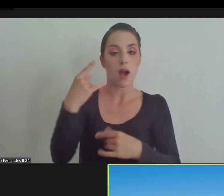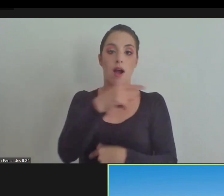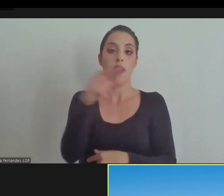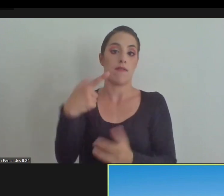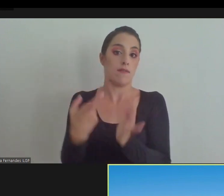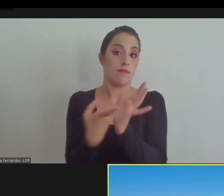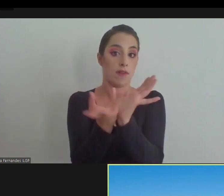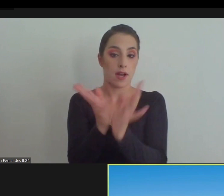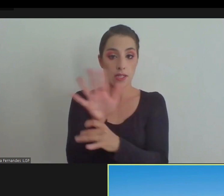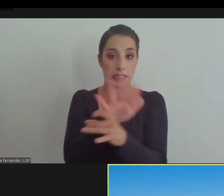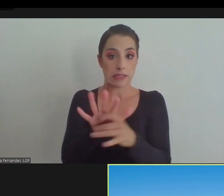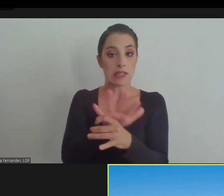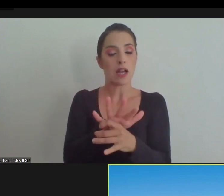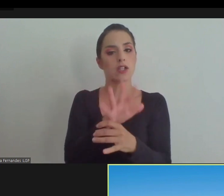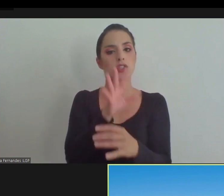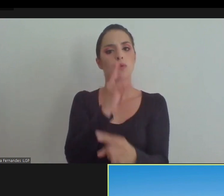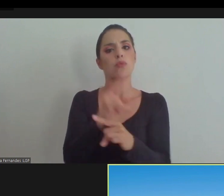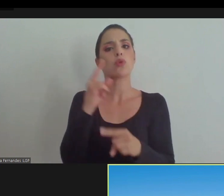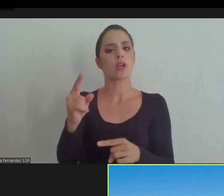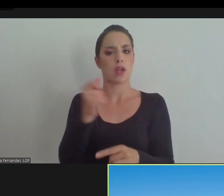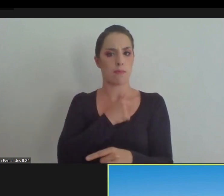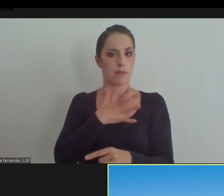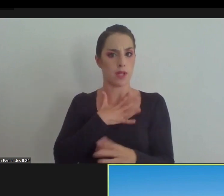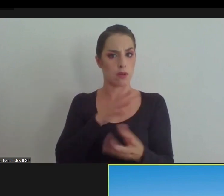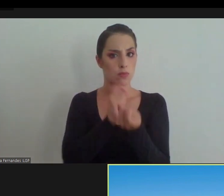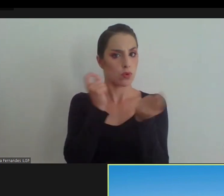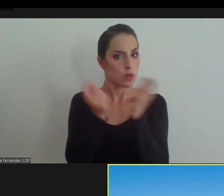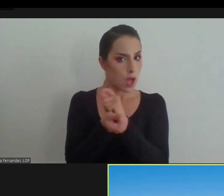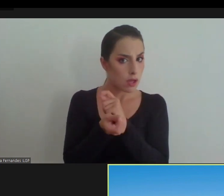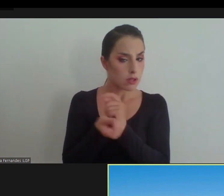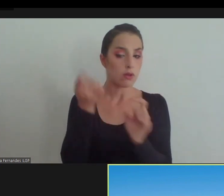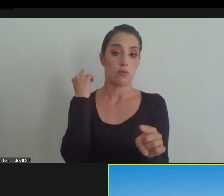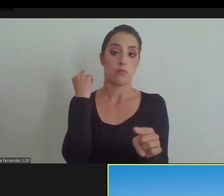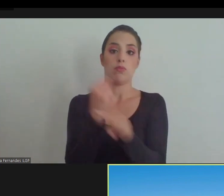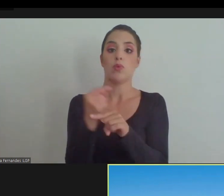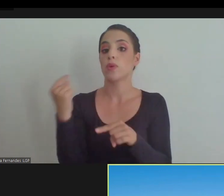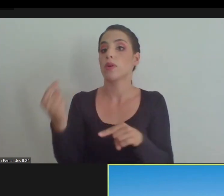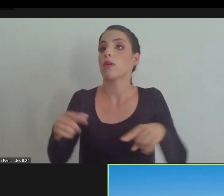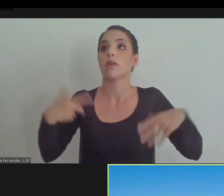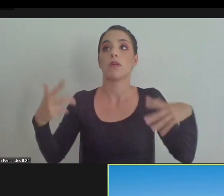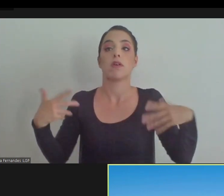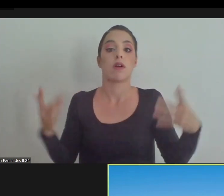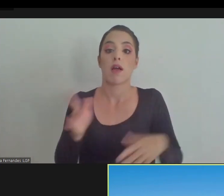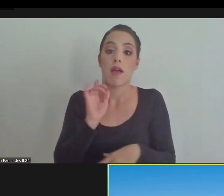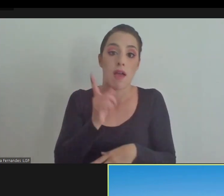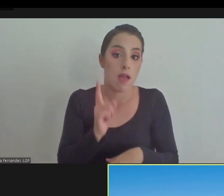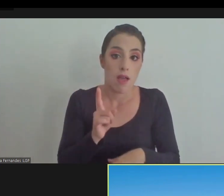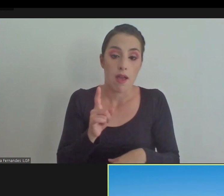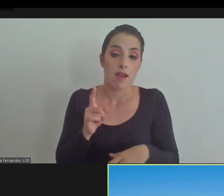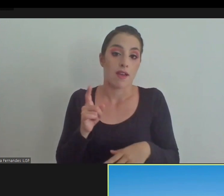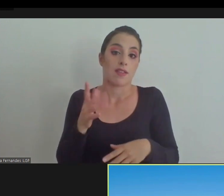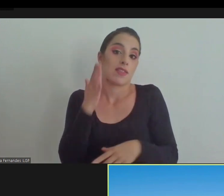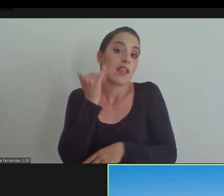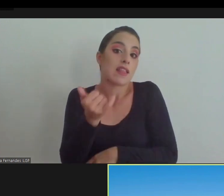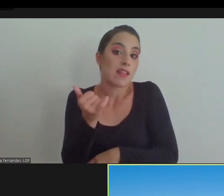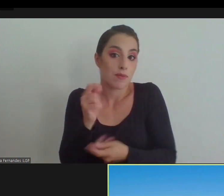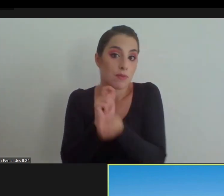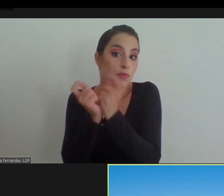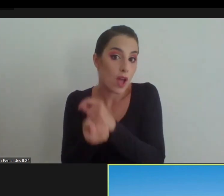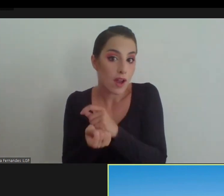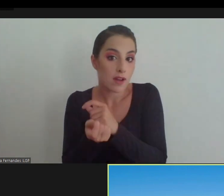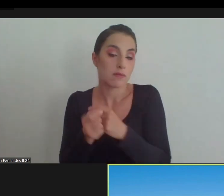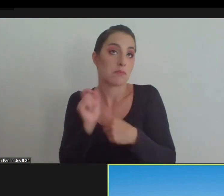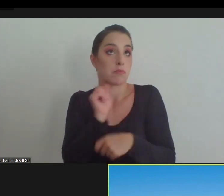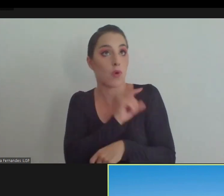áreas. Porque é que as empresas estão a mudar? Será porque é proatividade? Pode ser. Será que